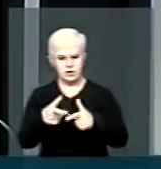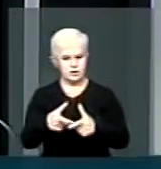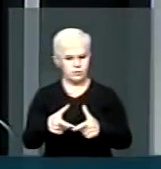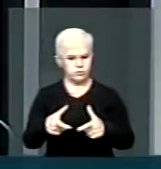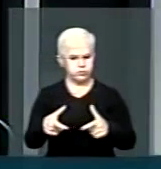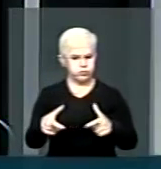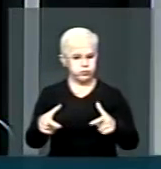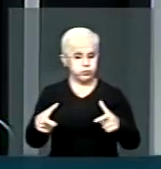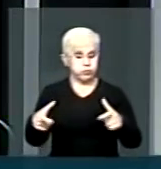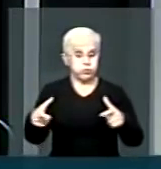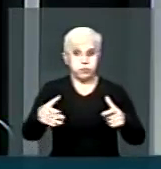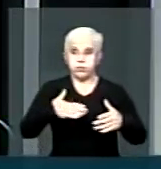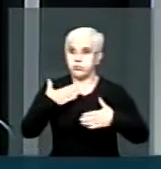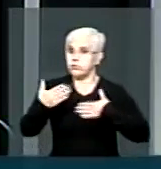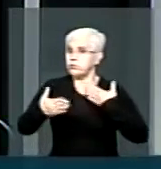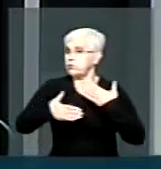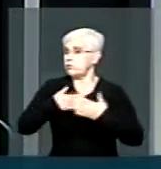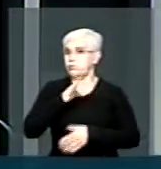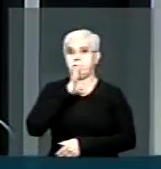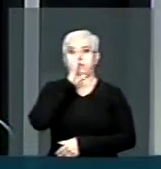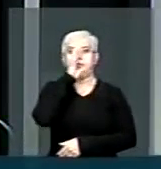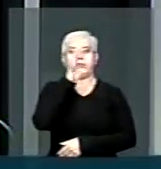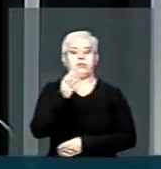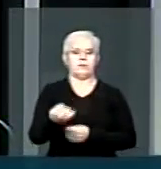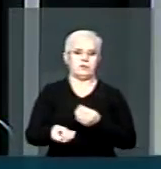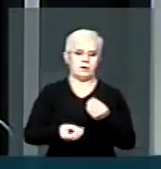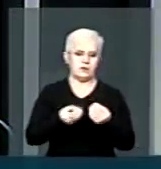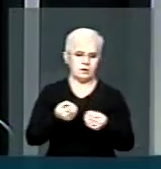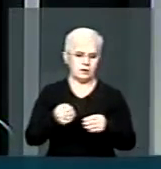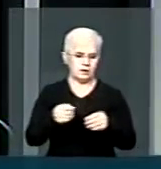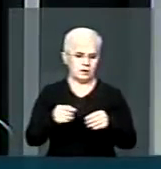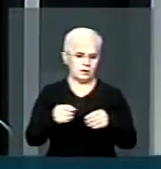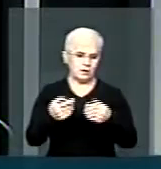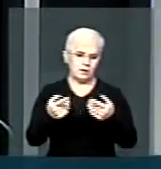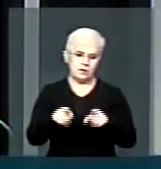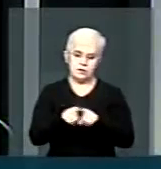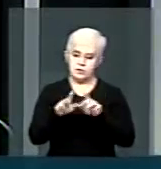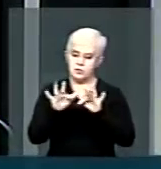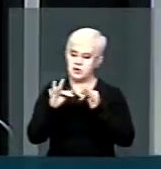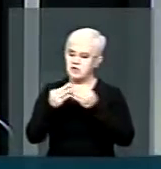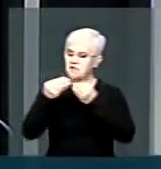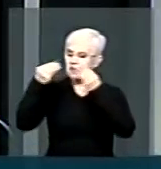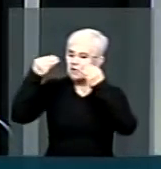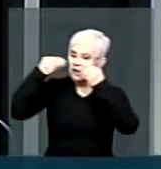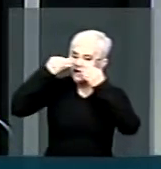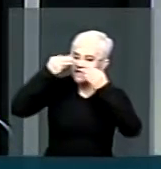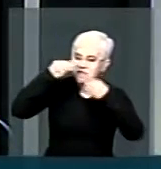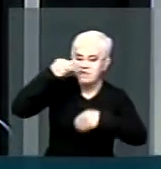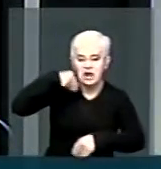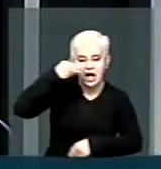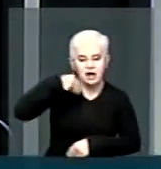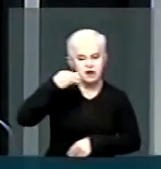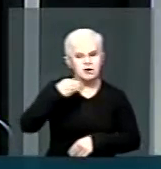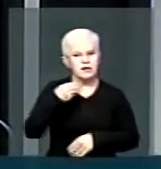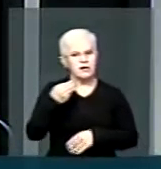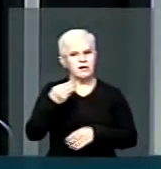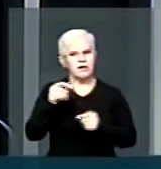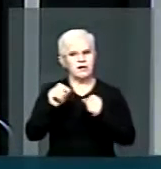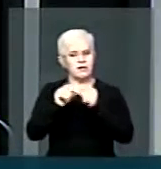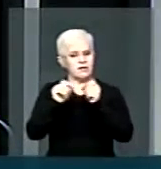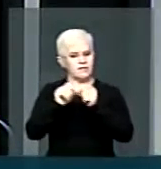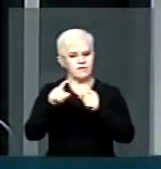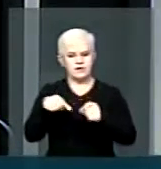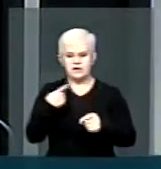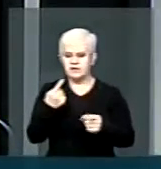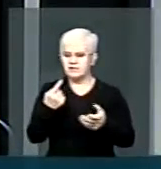números assustadores. E a fragilização da família tem sido um dos motivos que nos tem levado a